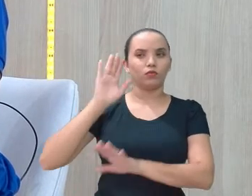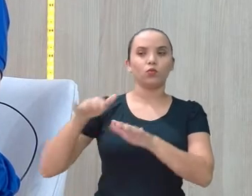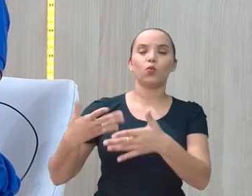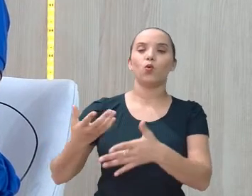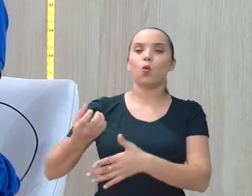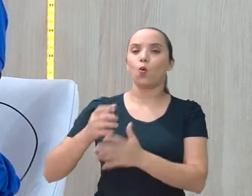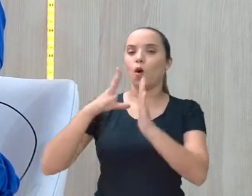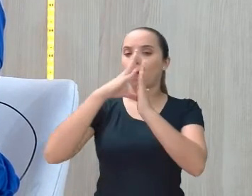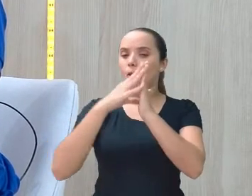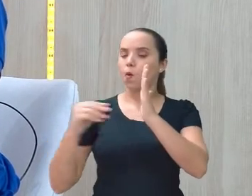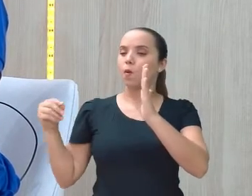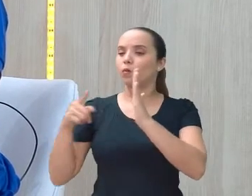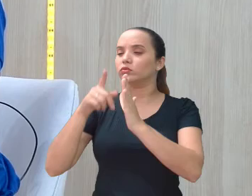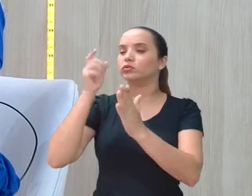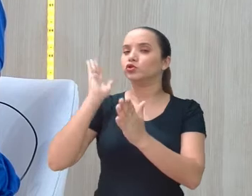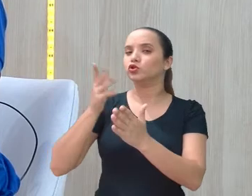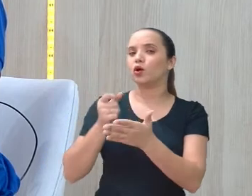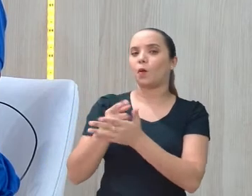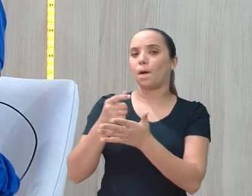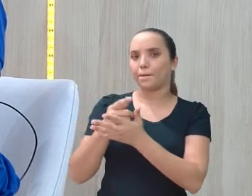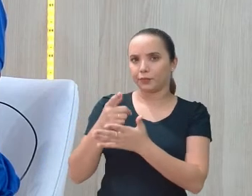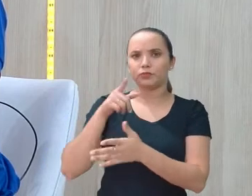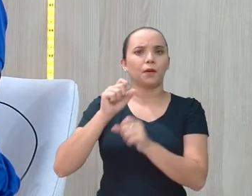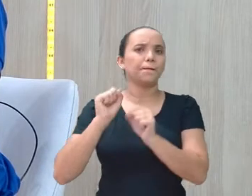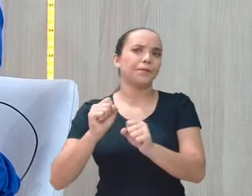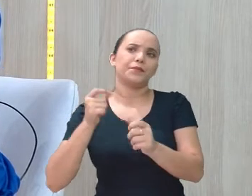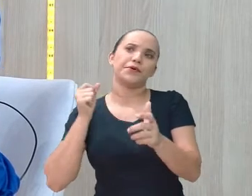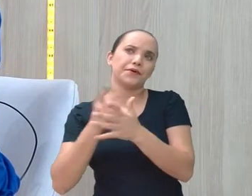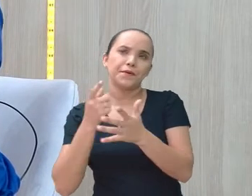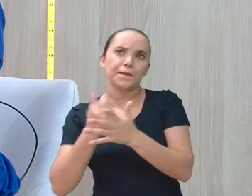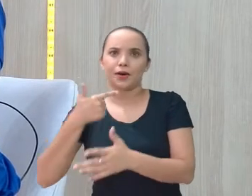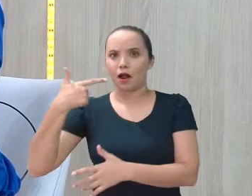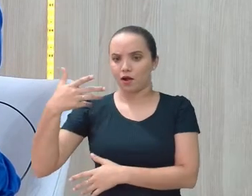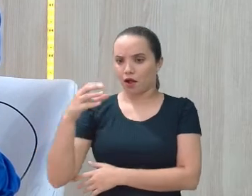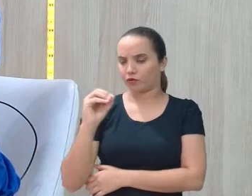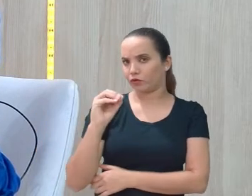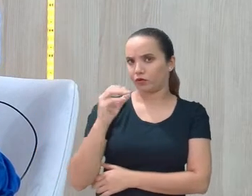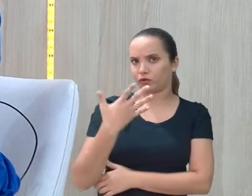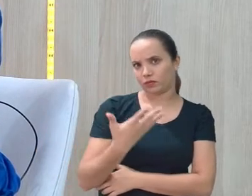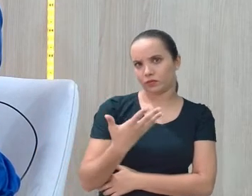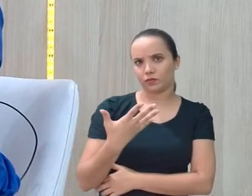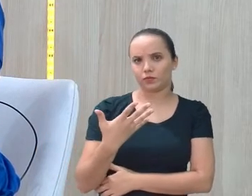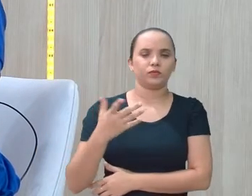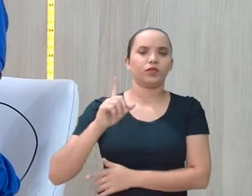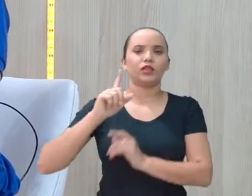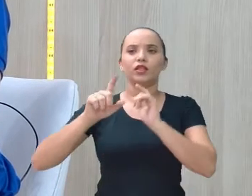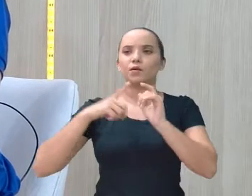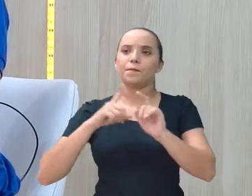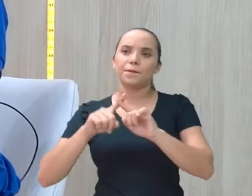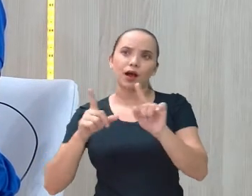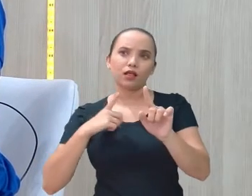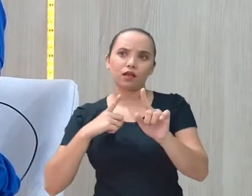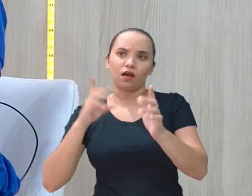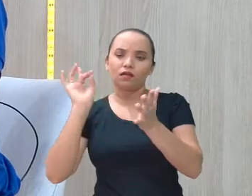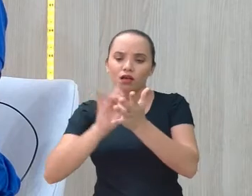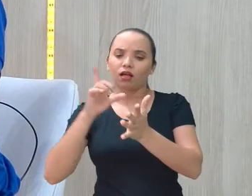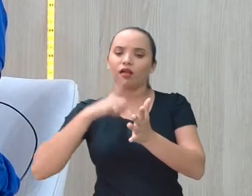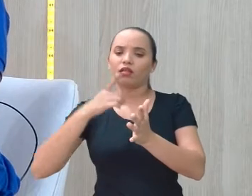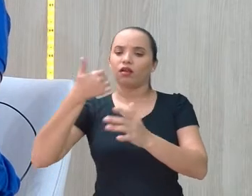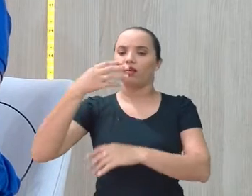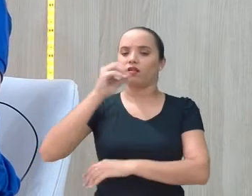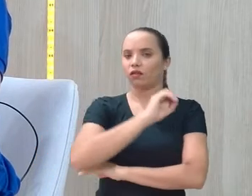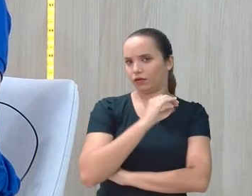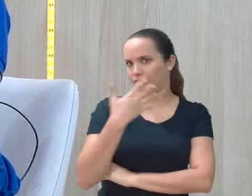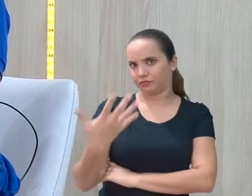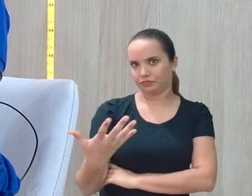comprou. Você pode ter comprado a 20ª cópia de uma série de 100 cópias. Isso. Então, aí no caso da